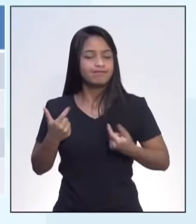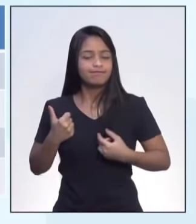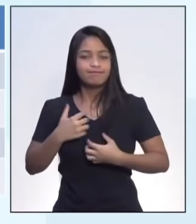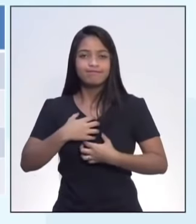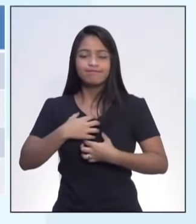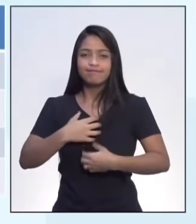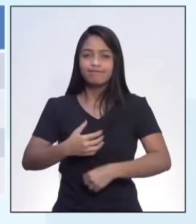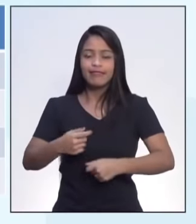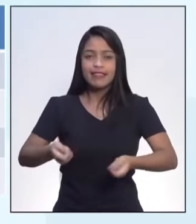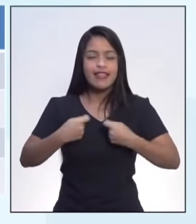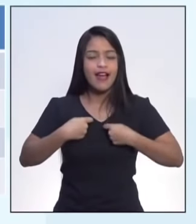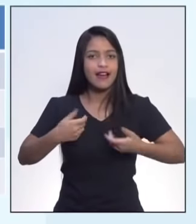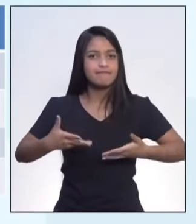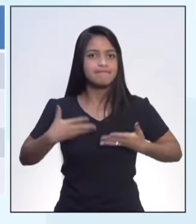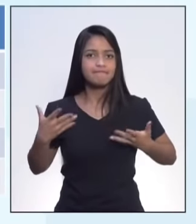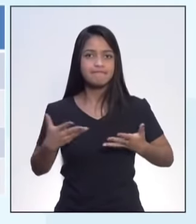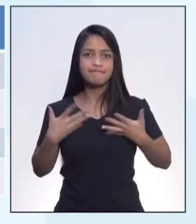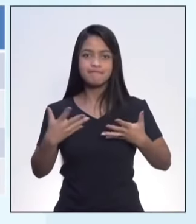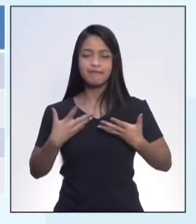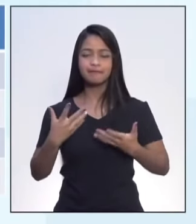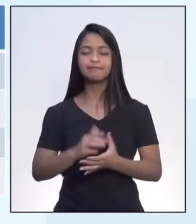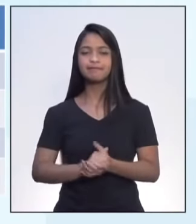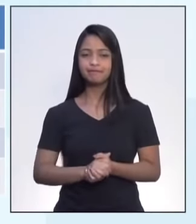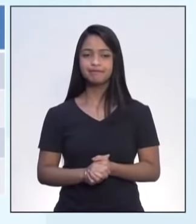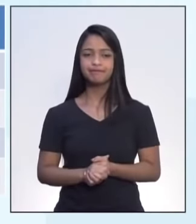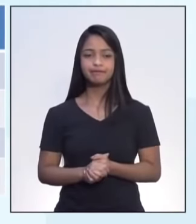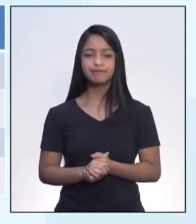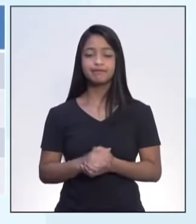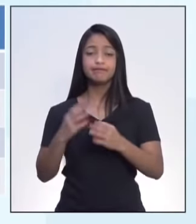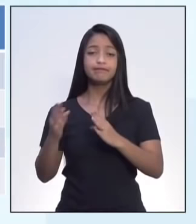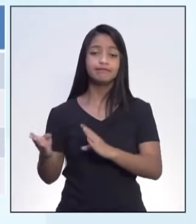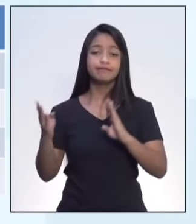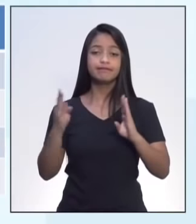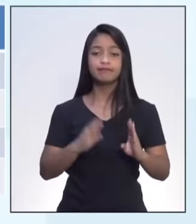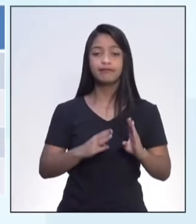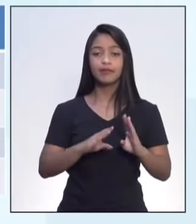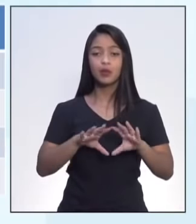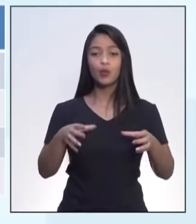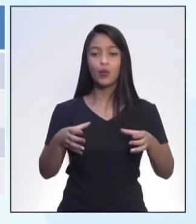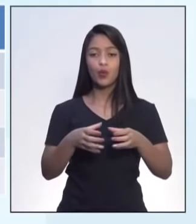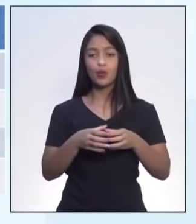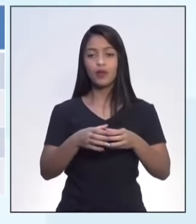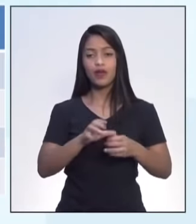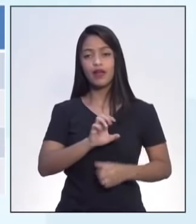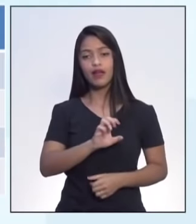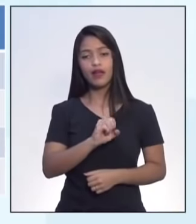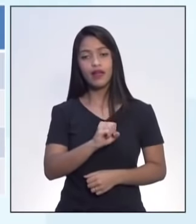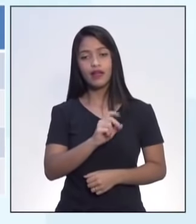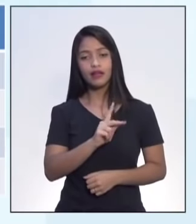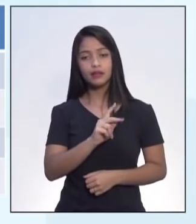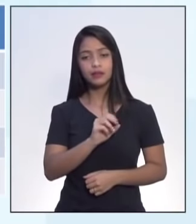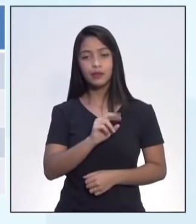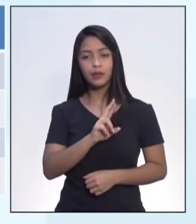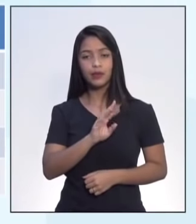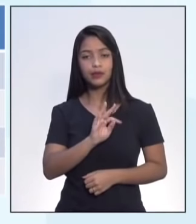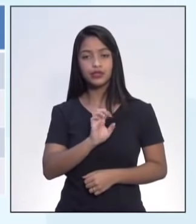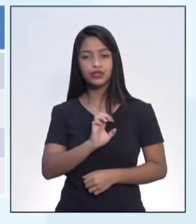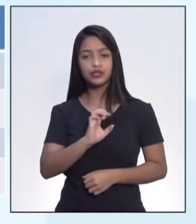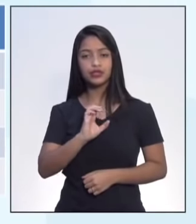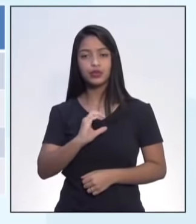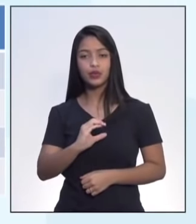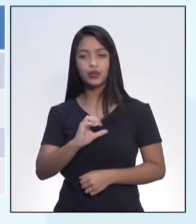e empolgante. Agora, quanto ao Esporte Clube Avante, como ele é retratado lá no texto